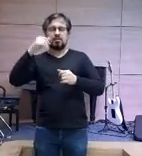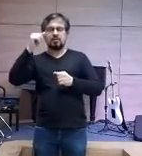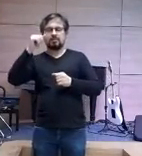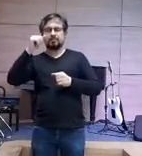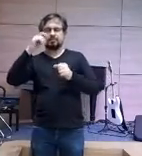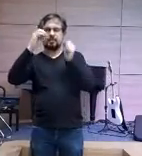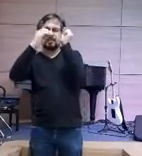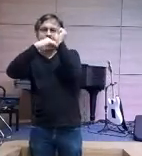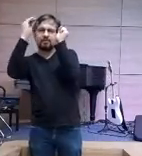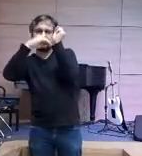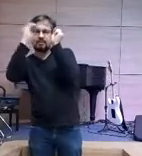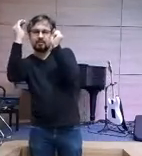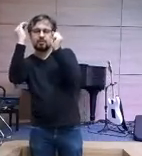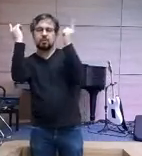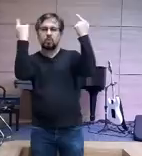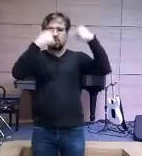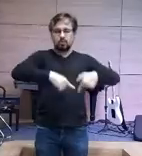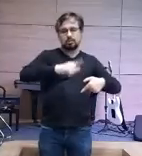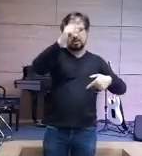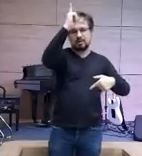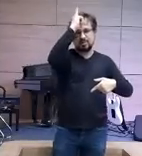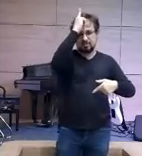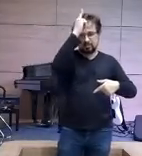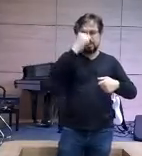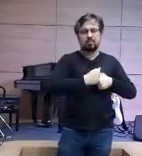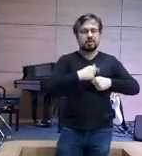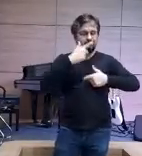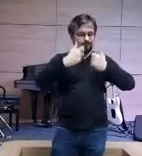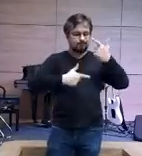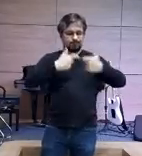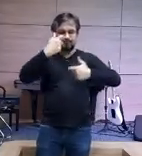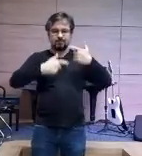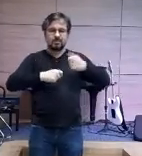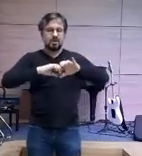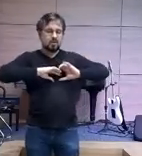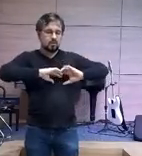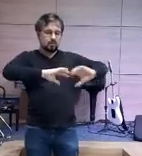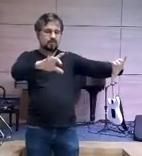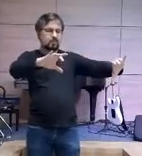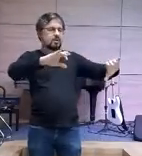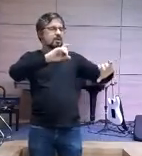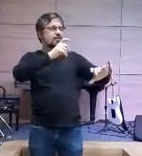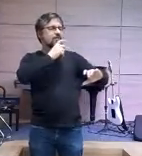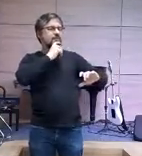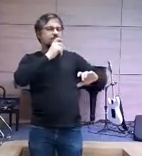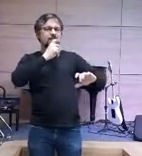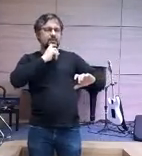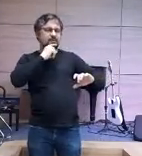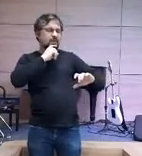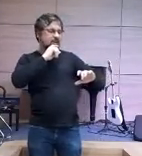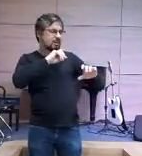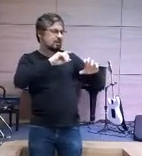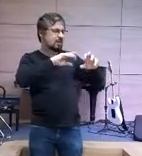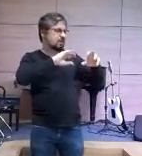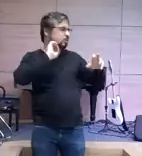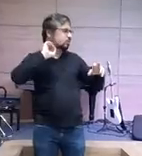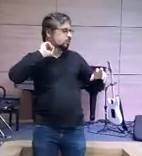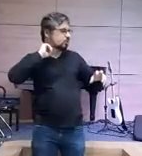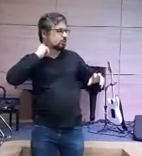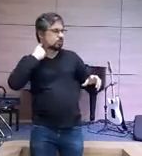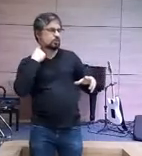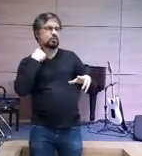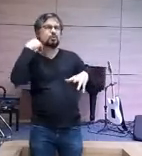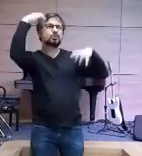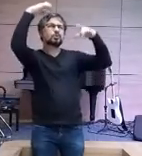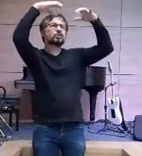alemão e sobre seus aliados que viviam em Frias e lamacentas trincheiras no solo